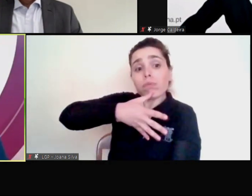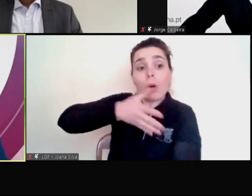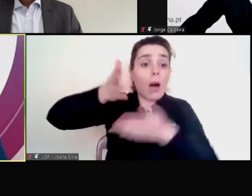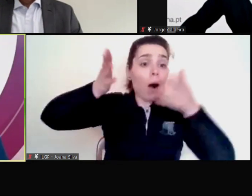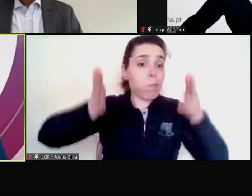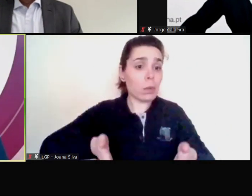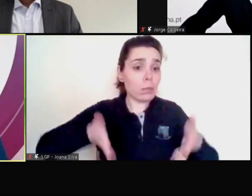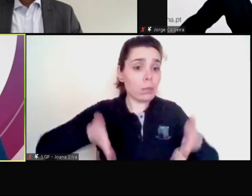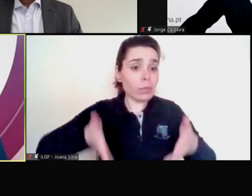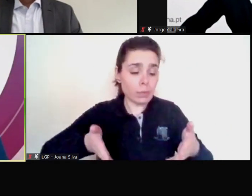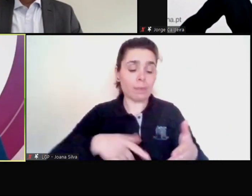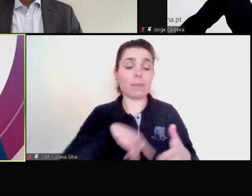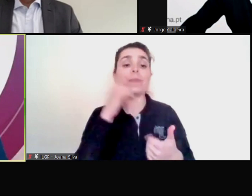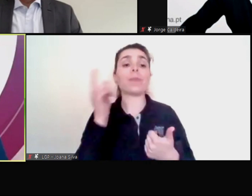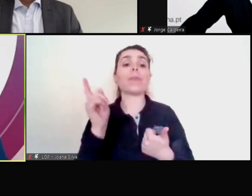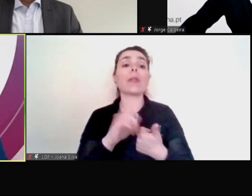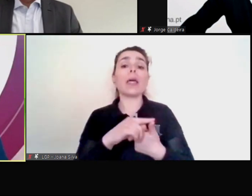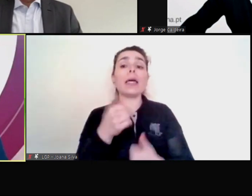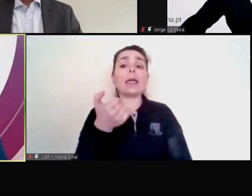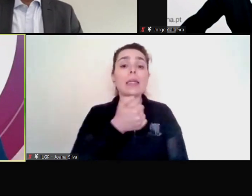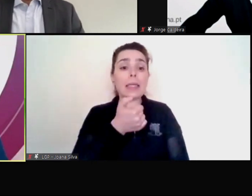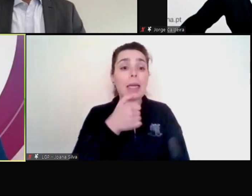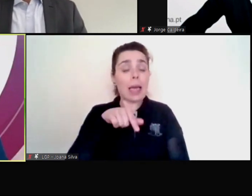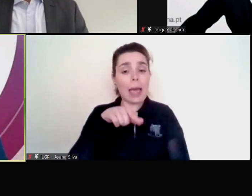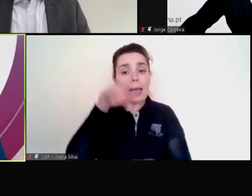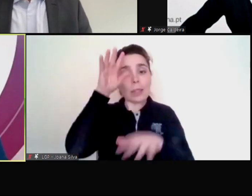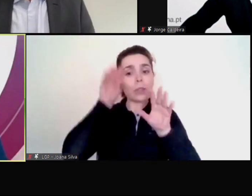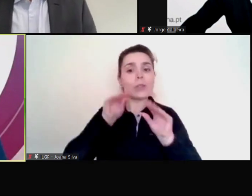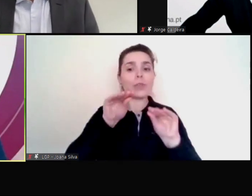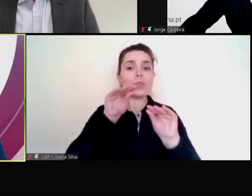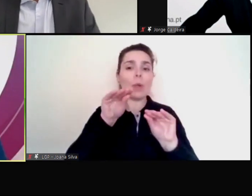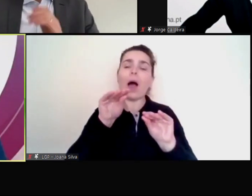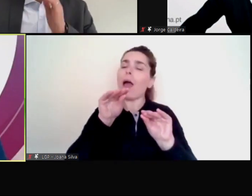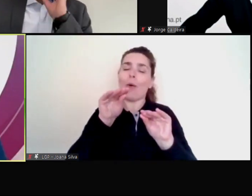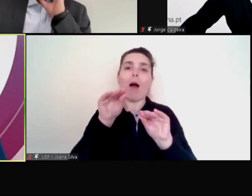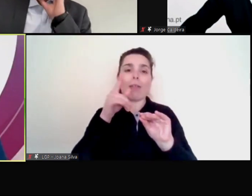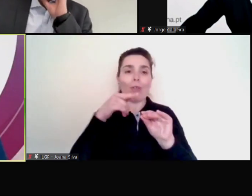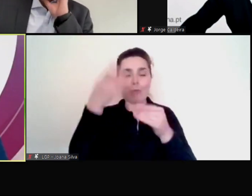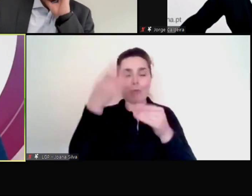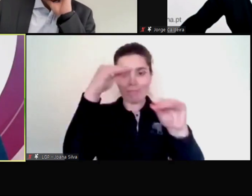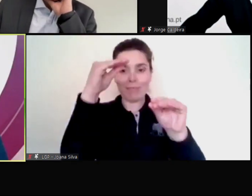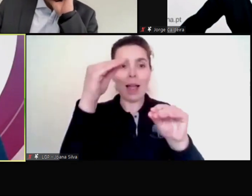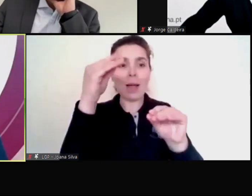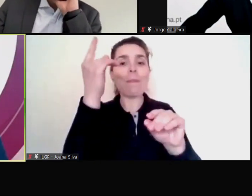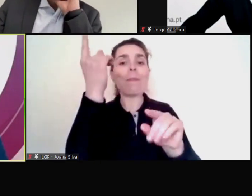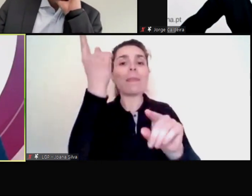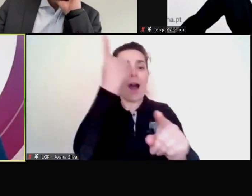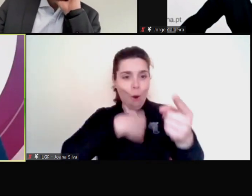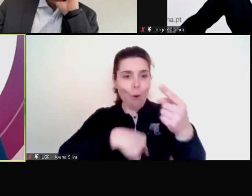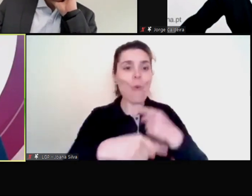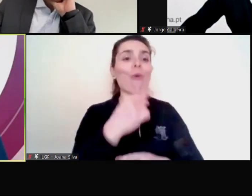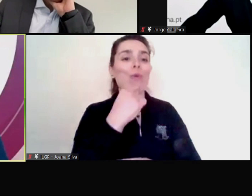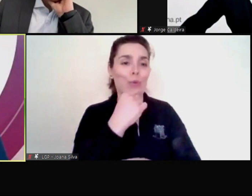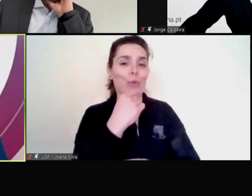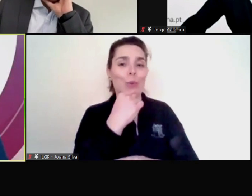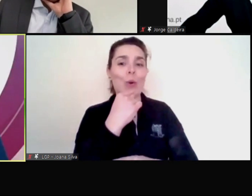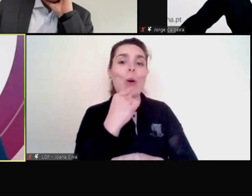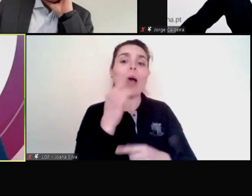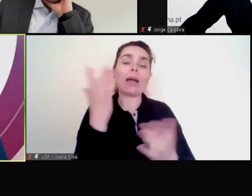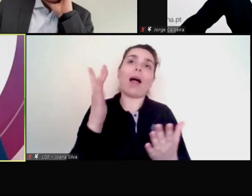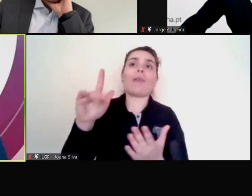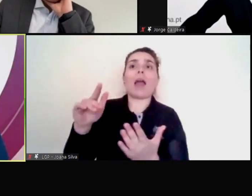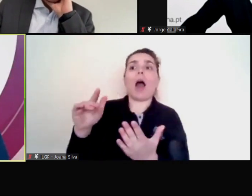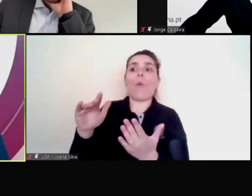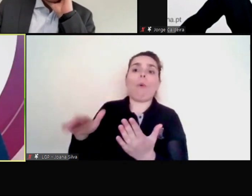Quinta, esta formação tem um elevado retorno do investimento inicial. É verdade que também tem um grande investimento